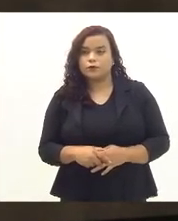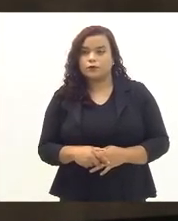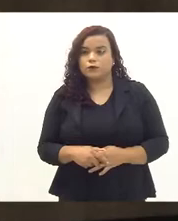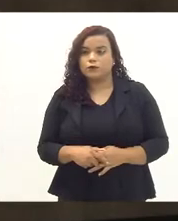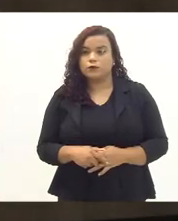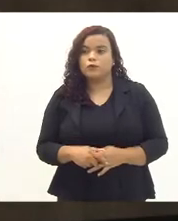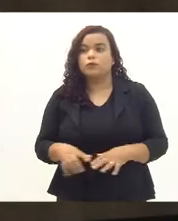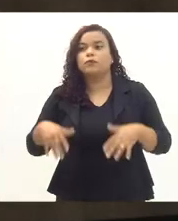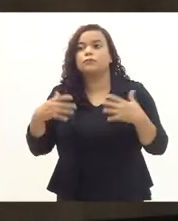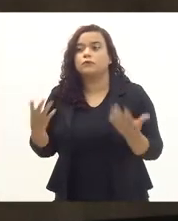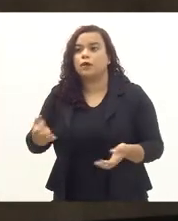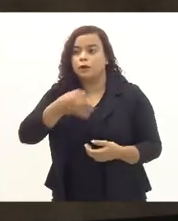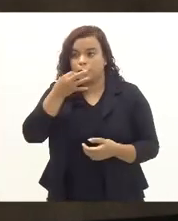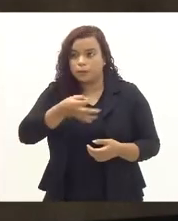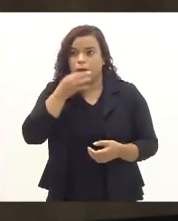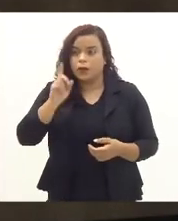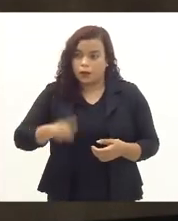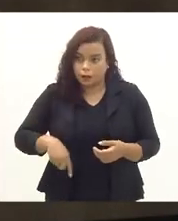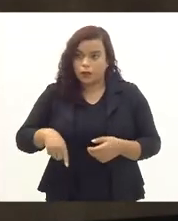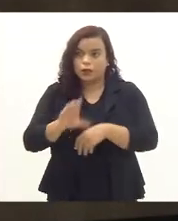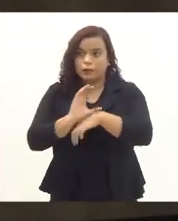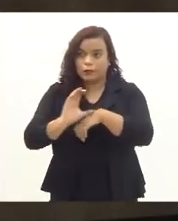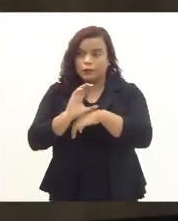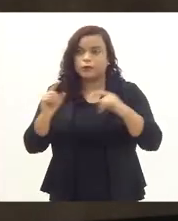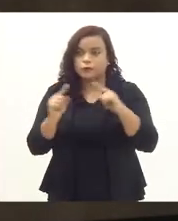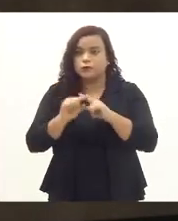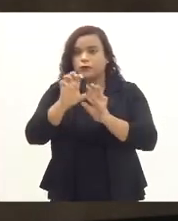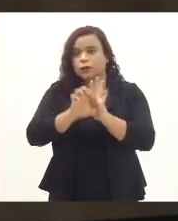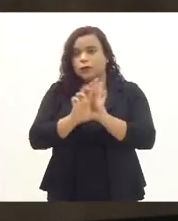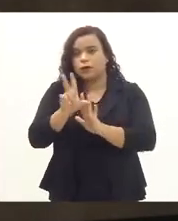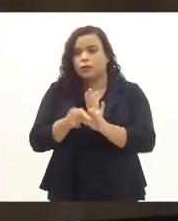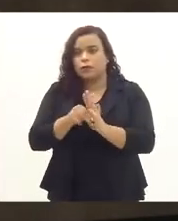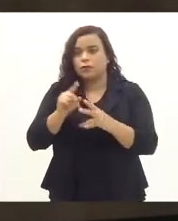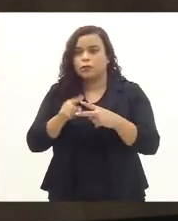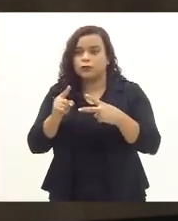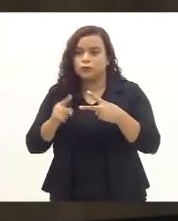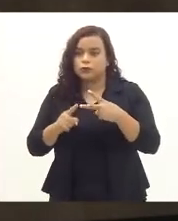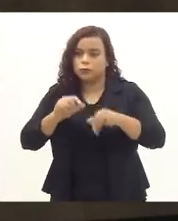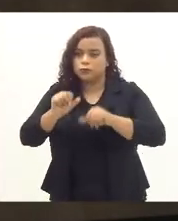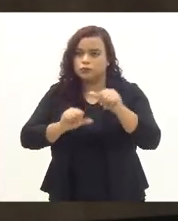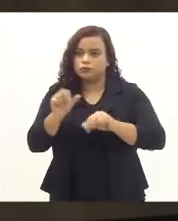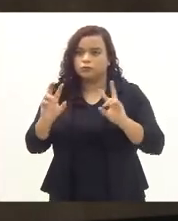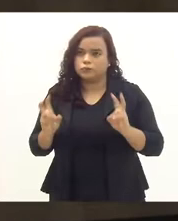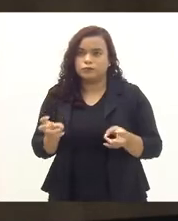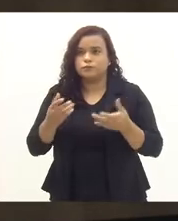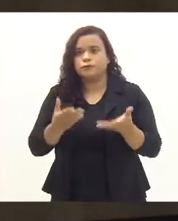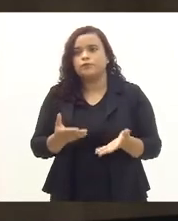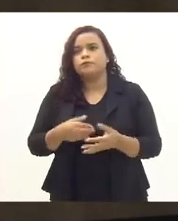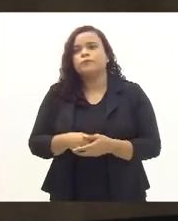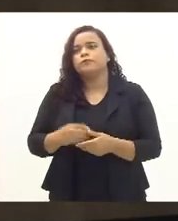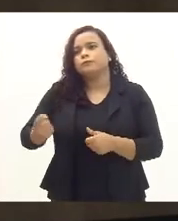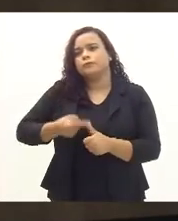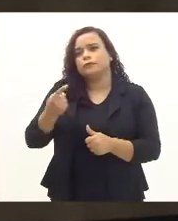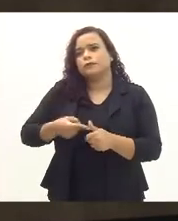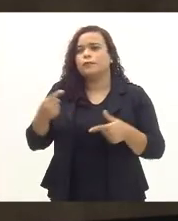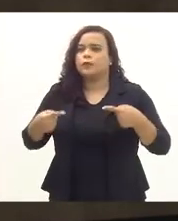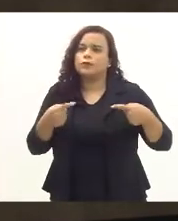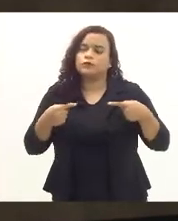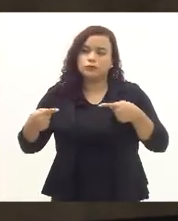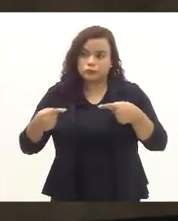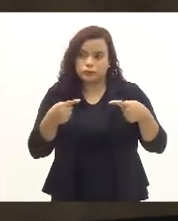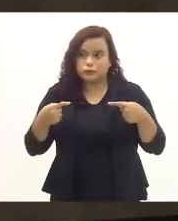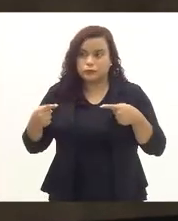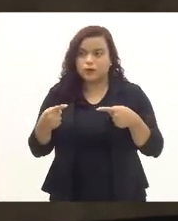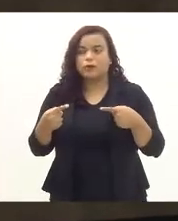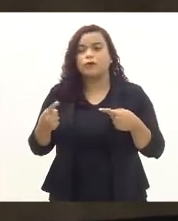bom então o parecer pela constitucionalidade com duas emendas modificativa está em primeira discussão